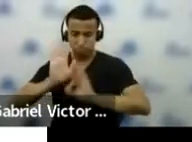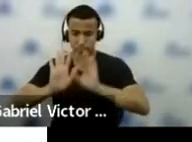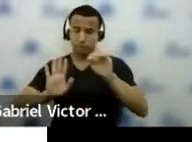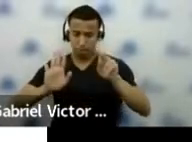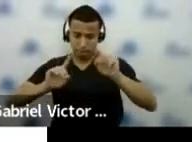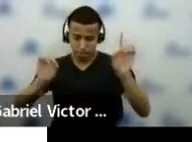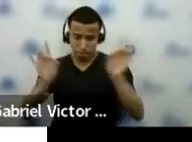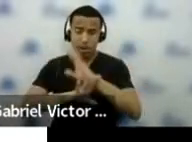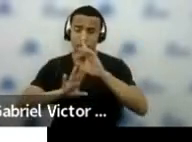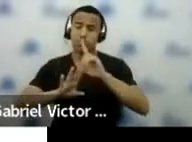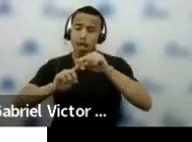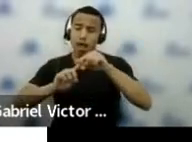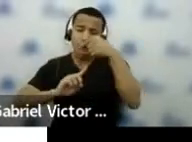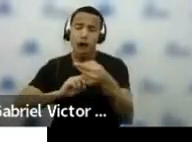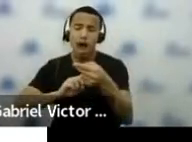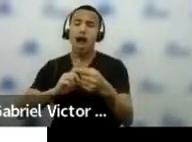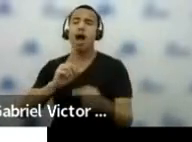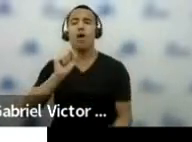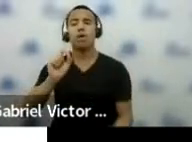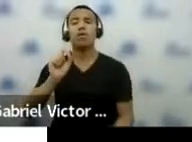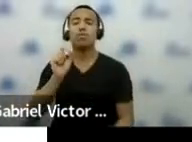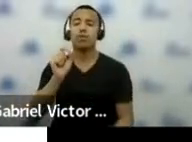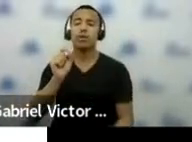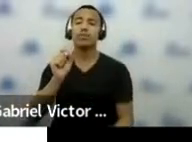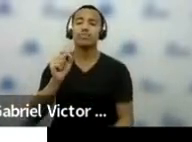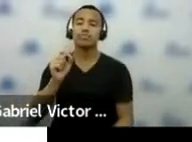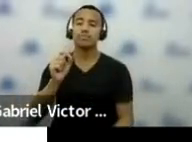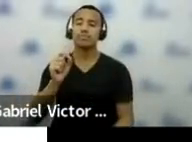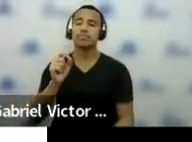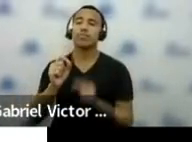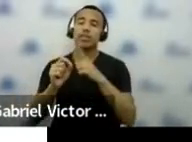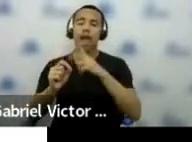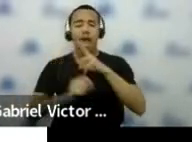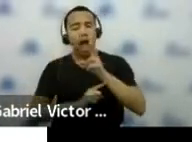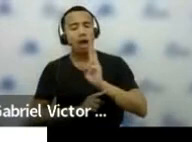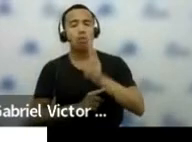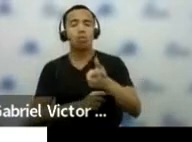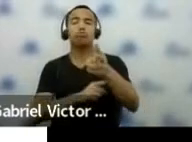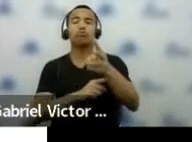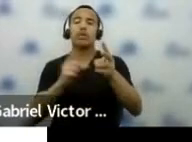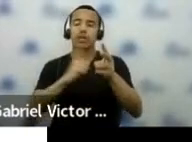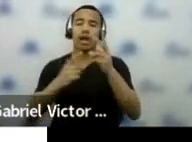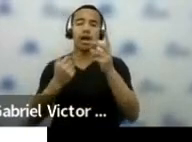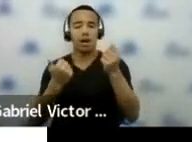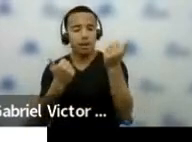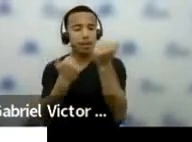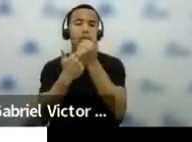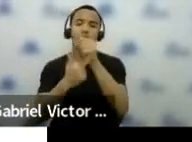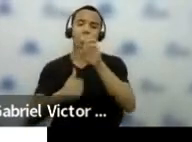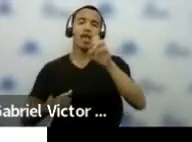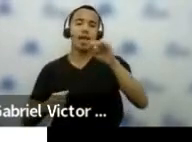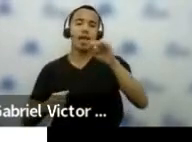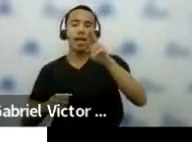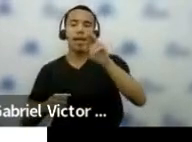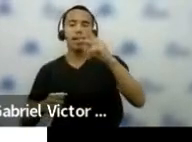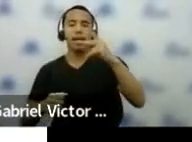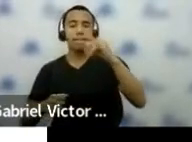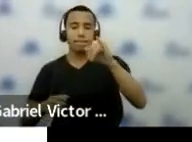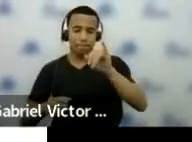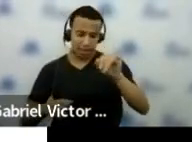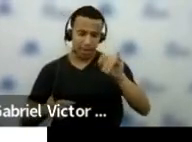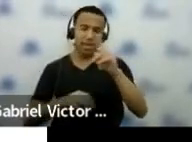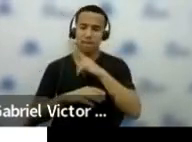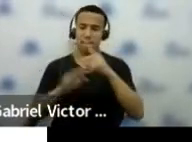desenvolvimento desse projeto de Basic Fund Alliance, a continuação também seja apoiada pela Embrapi, pelo modelo tradicional, pelo modelo